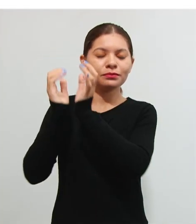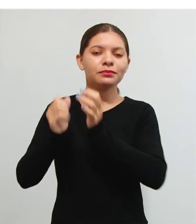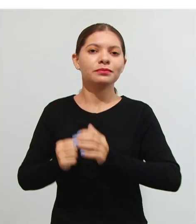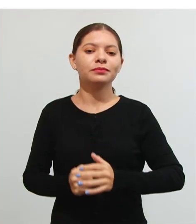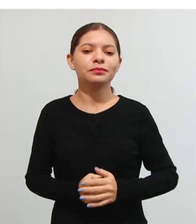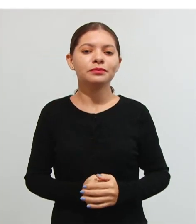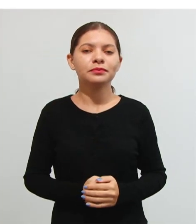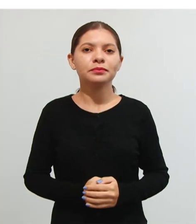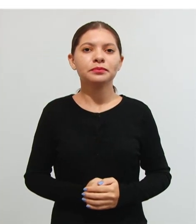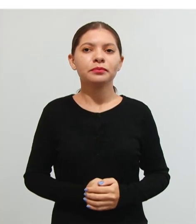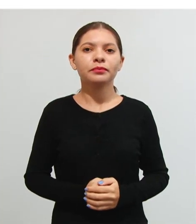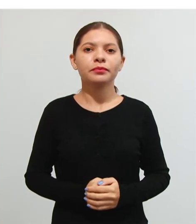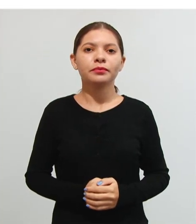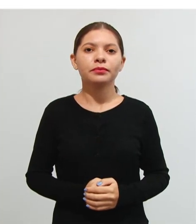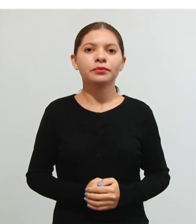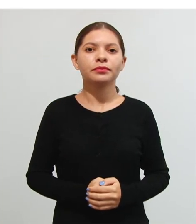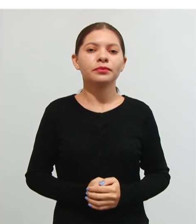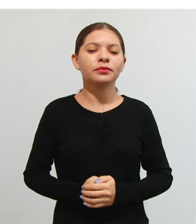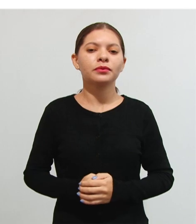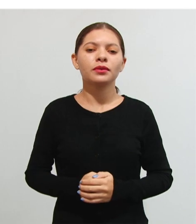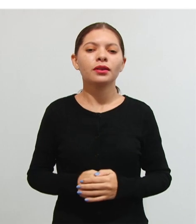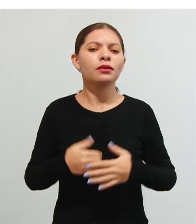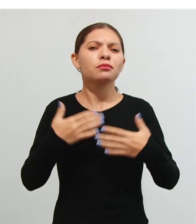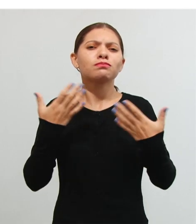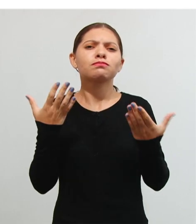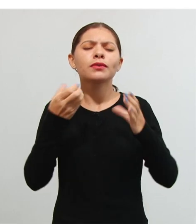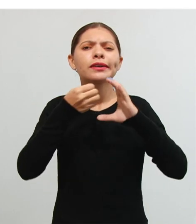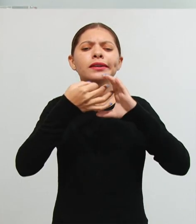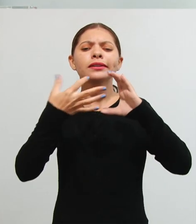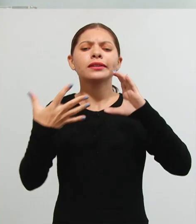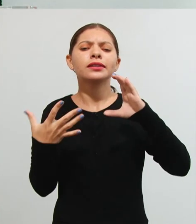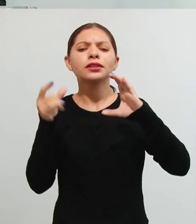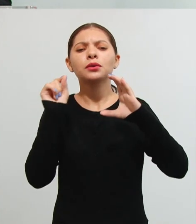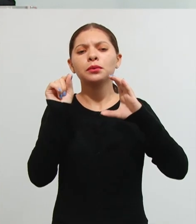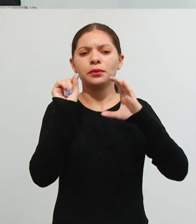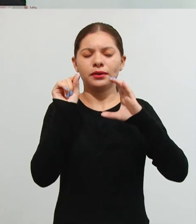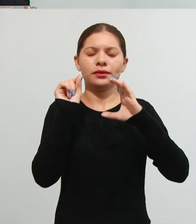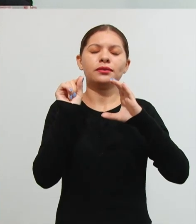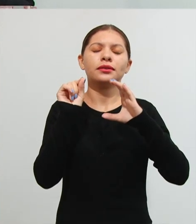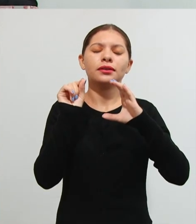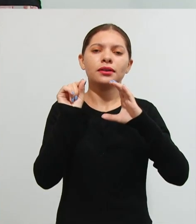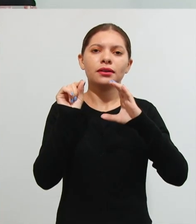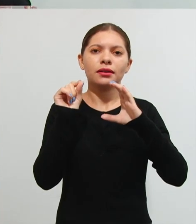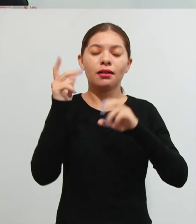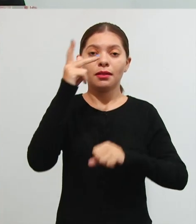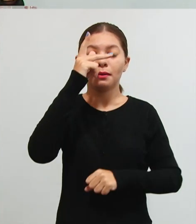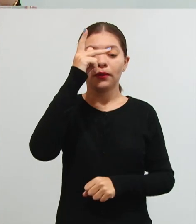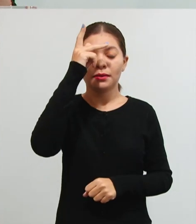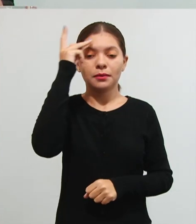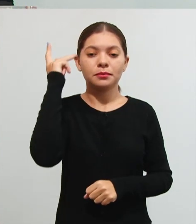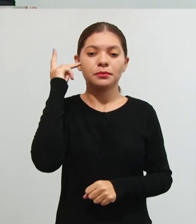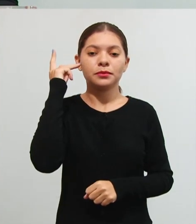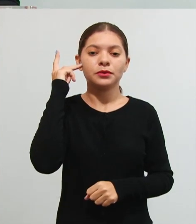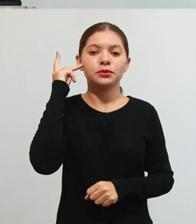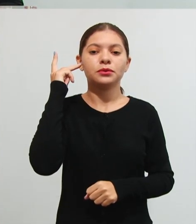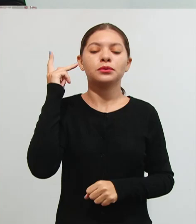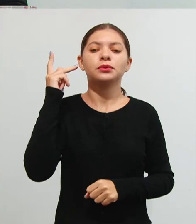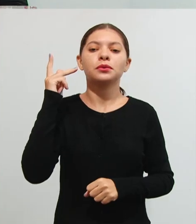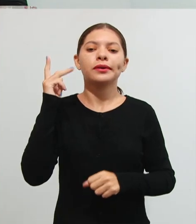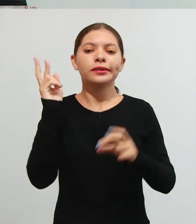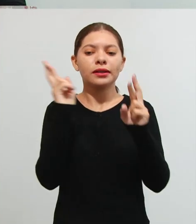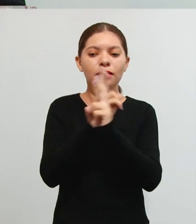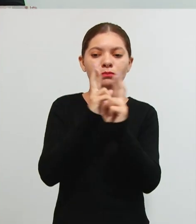aí, quais então são as características, né, da pessoa que se engloba, né,